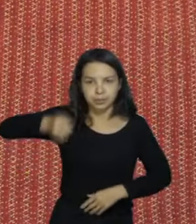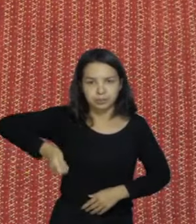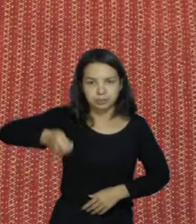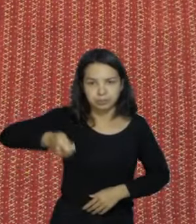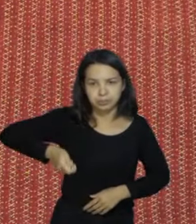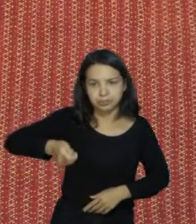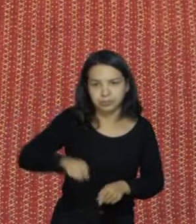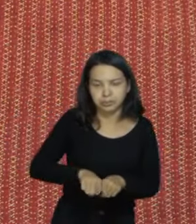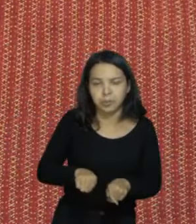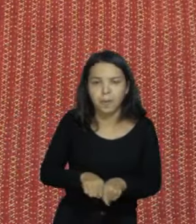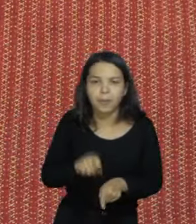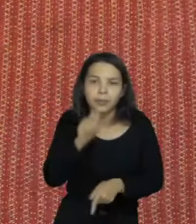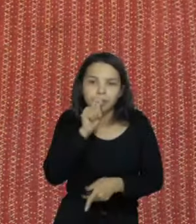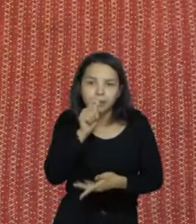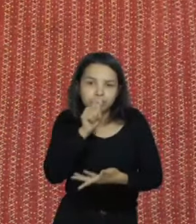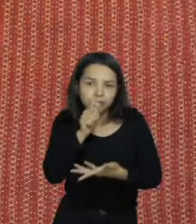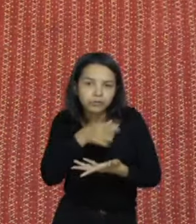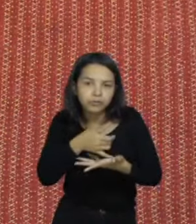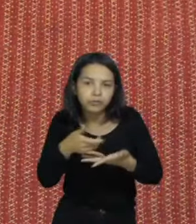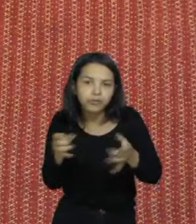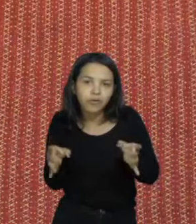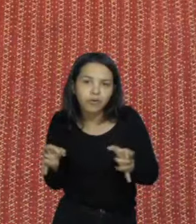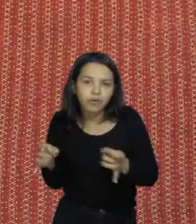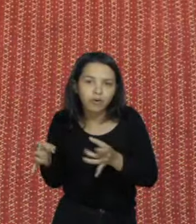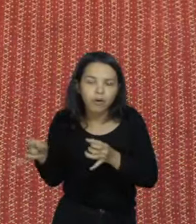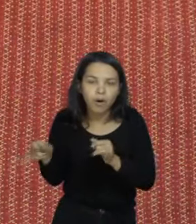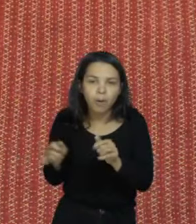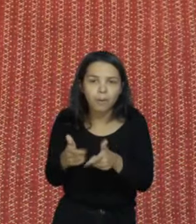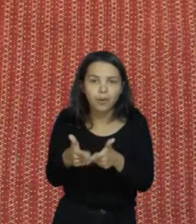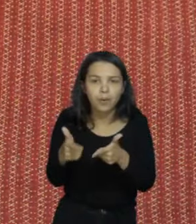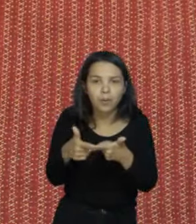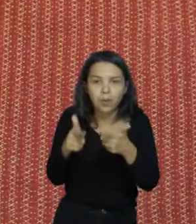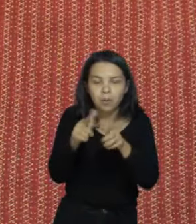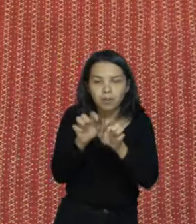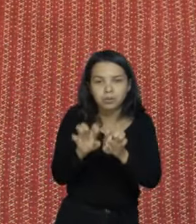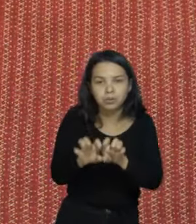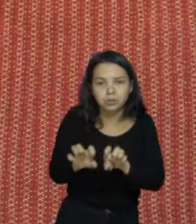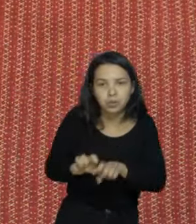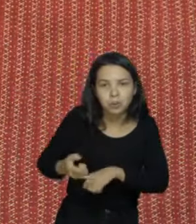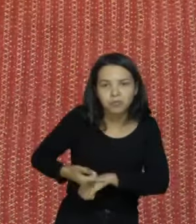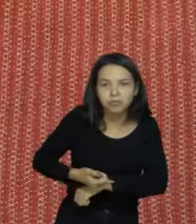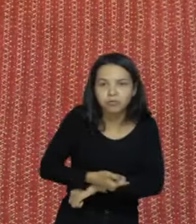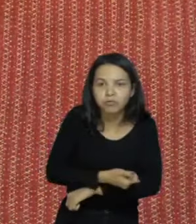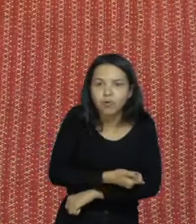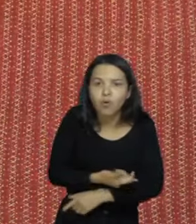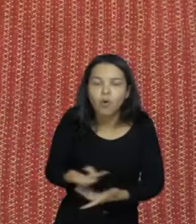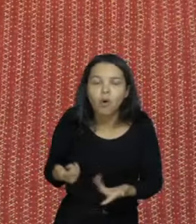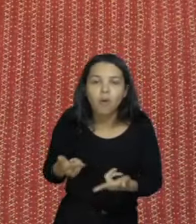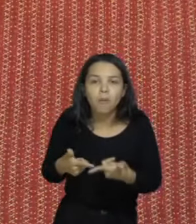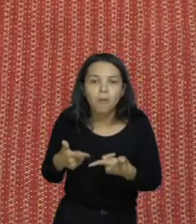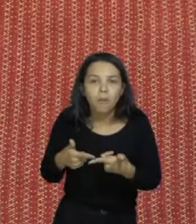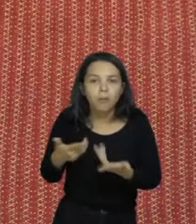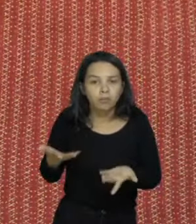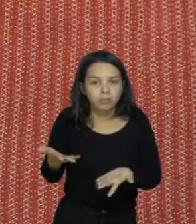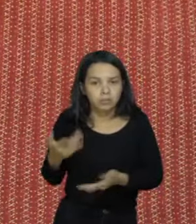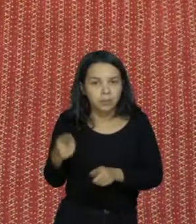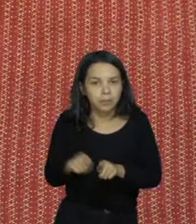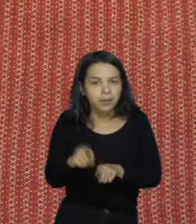traficantes há problemas infraestruturantes a questões importantíssimas como essa